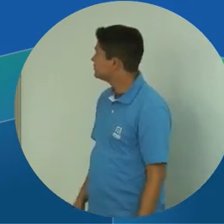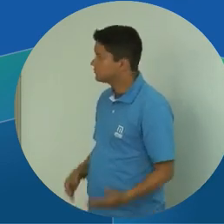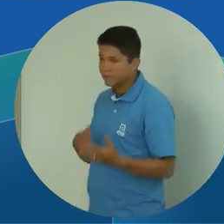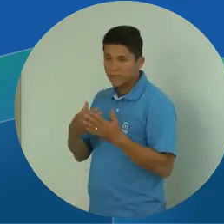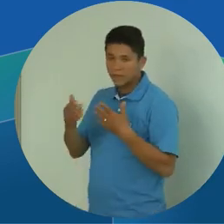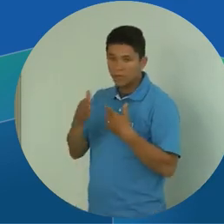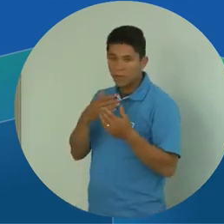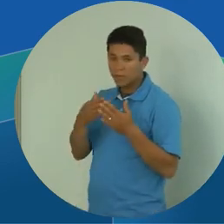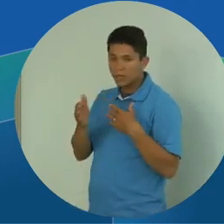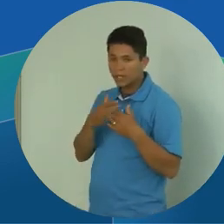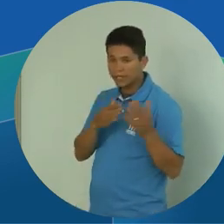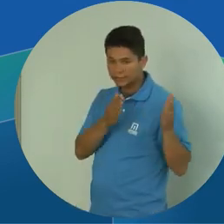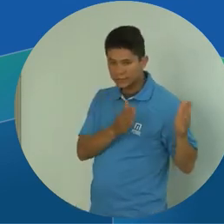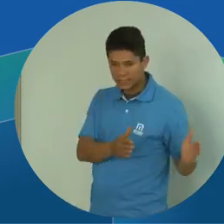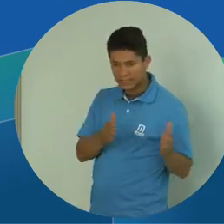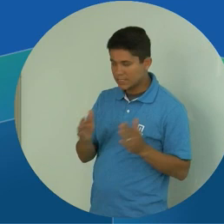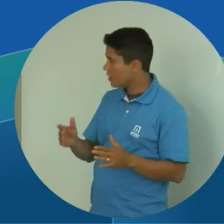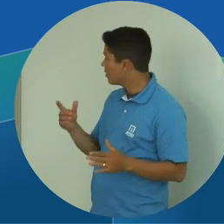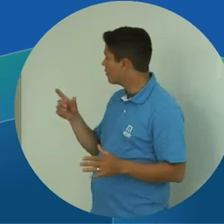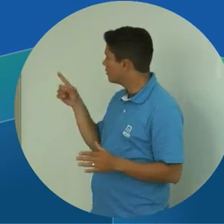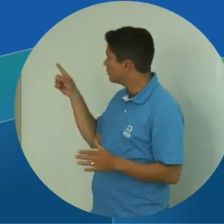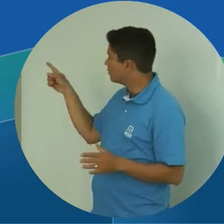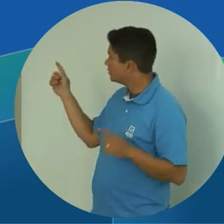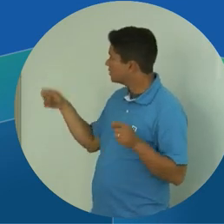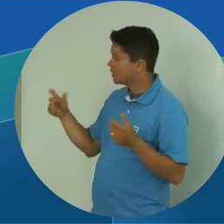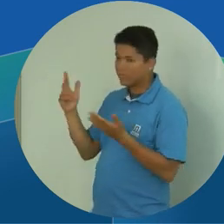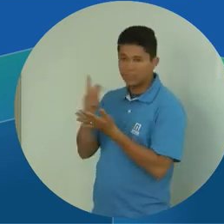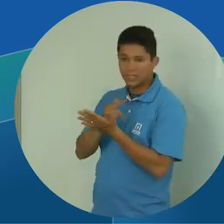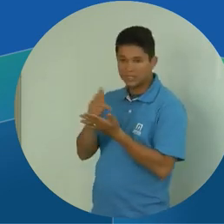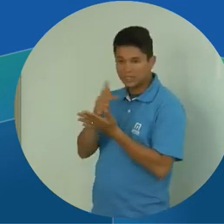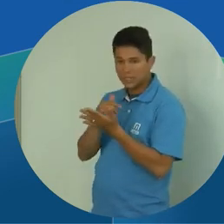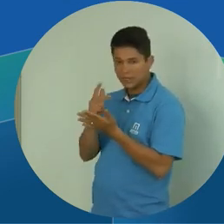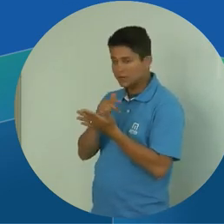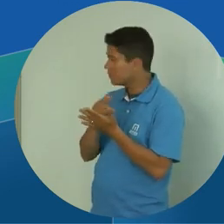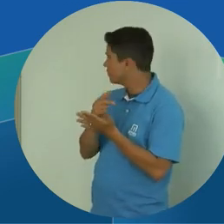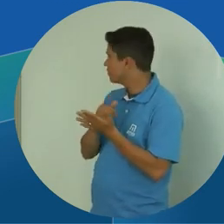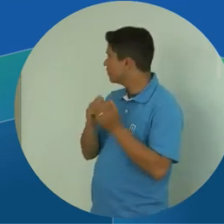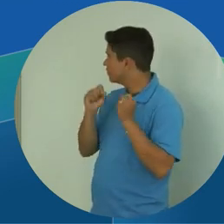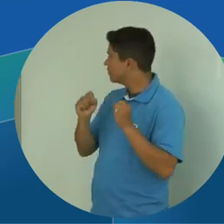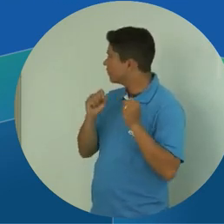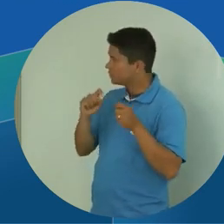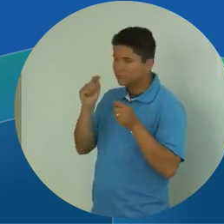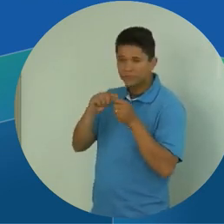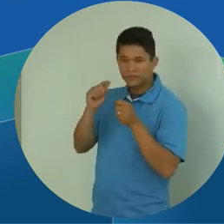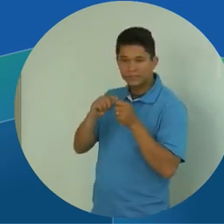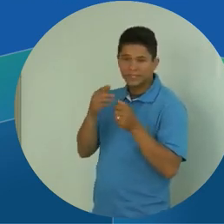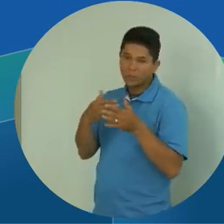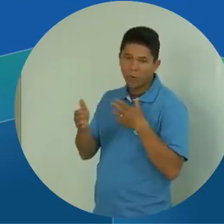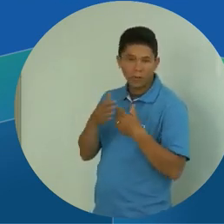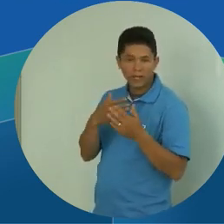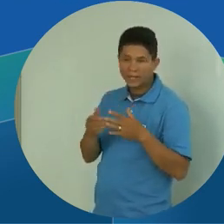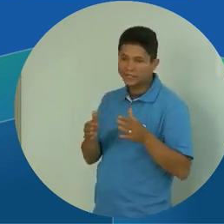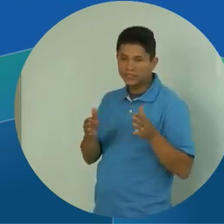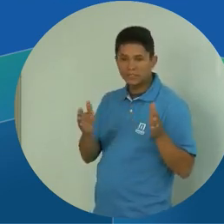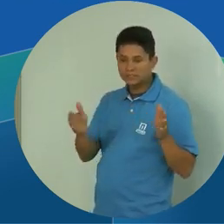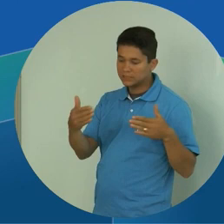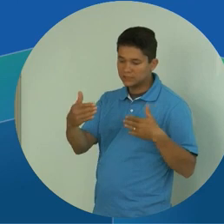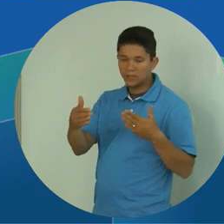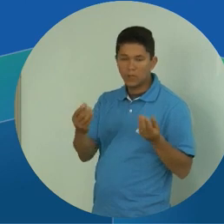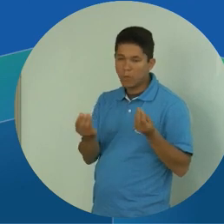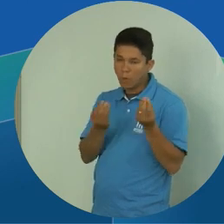seção, você pode pegar esse desenho, você pode fazer qualquer seção, seja ela transversal, longitudinal,